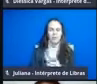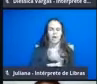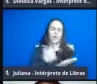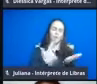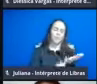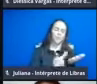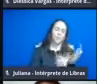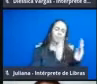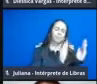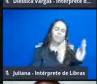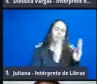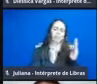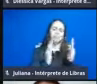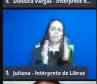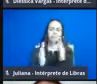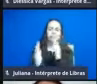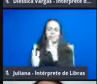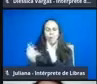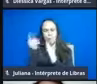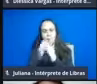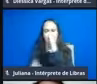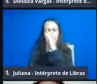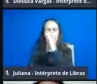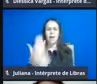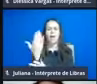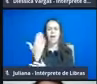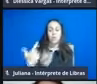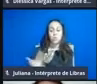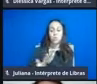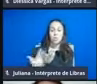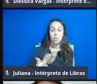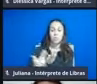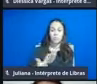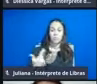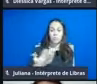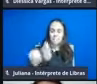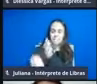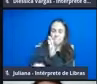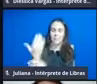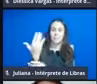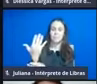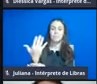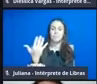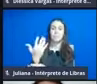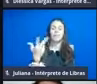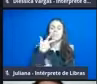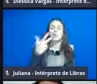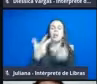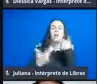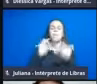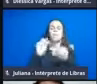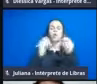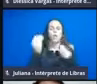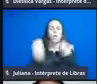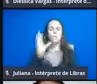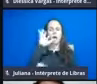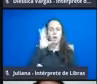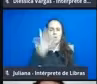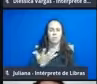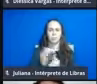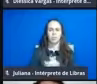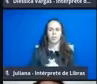até o projeto nascer, até o livro, né, nascer, e a gente vai relatar um pouquinho. Esse